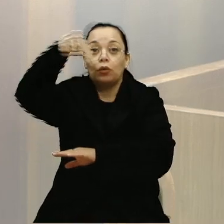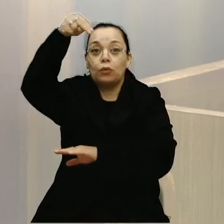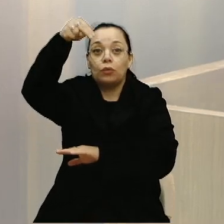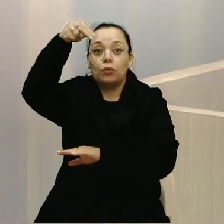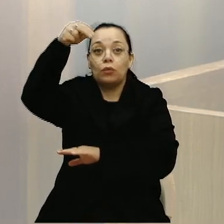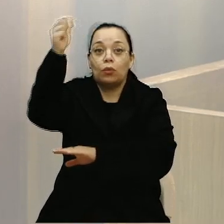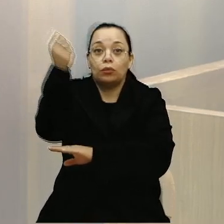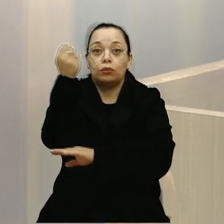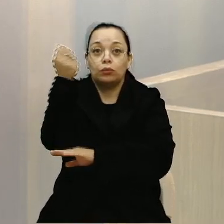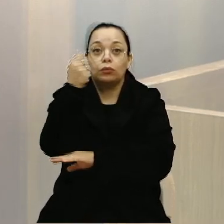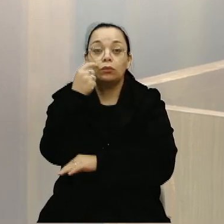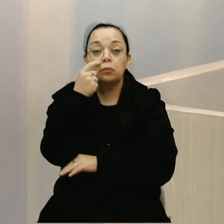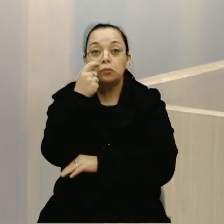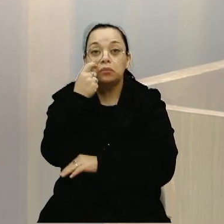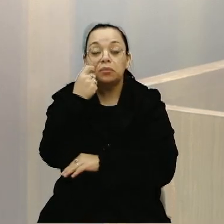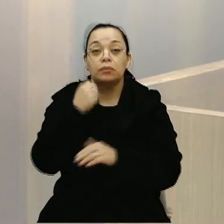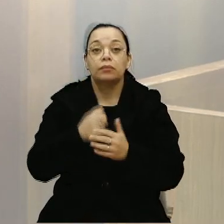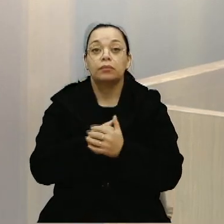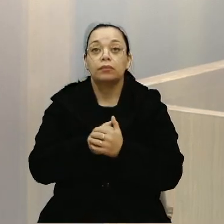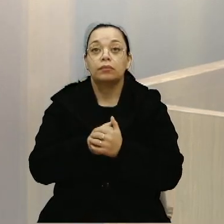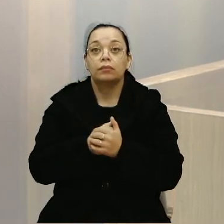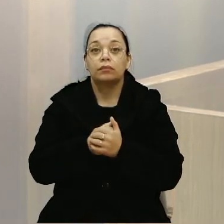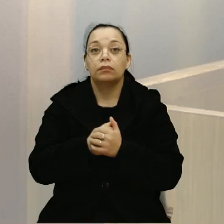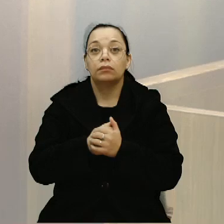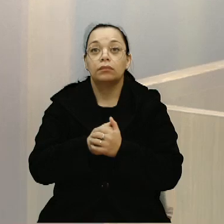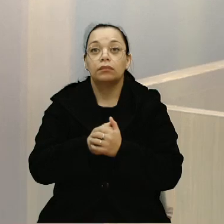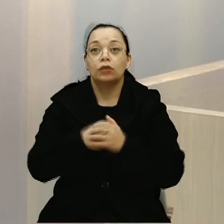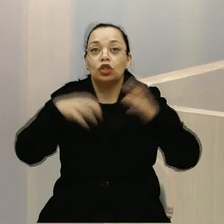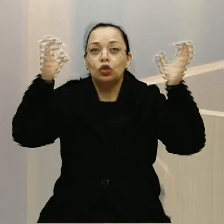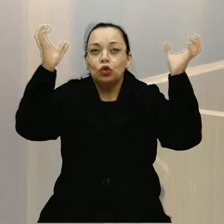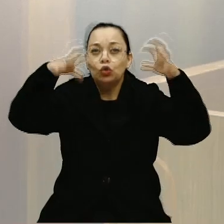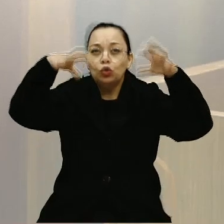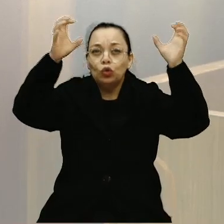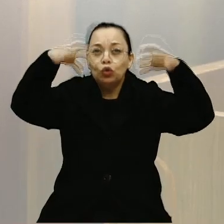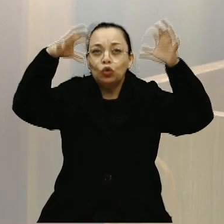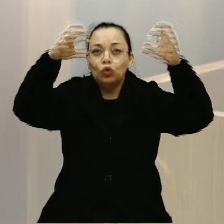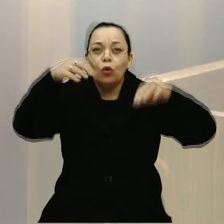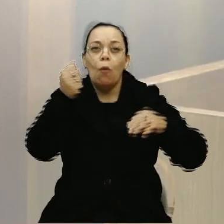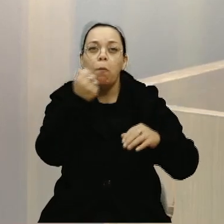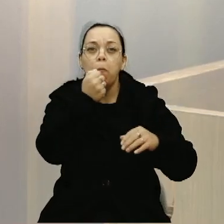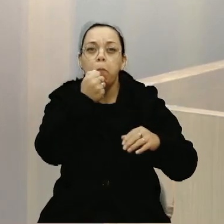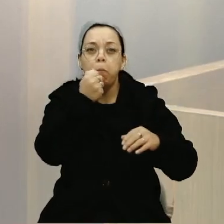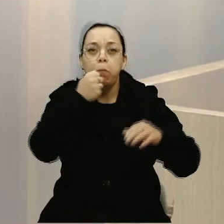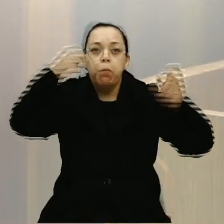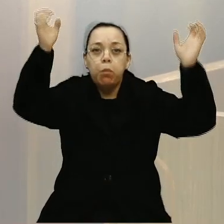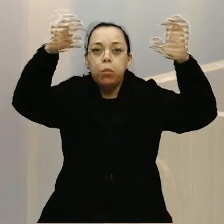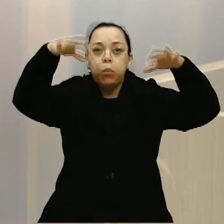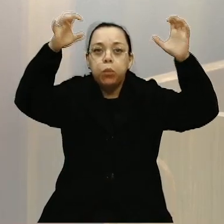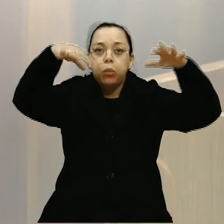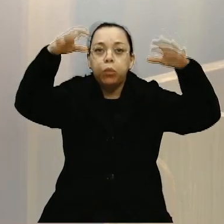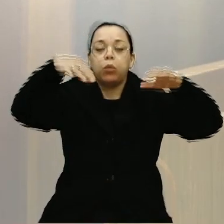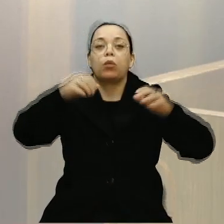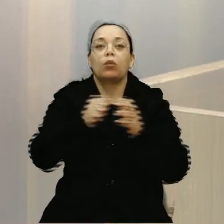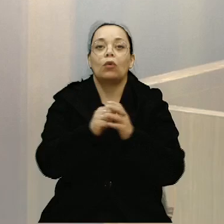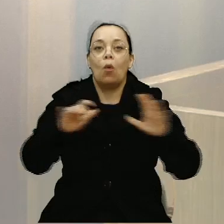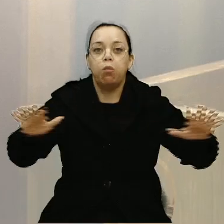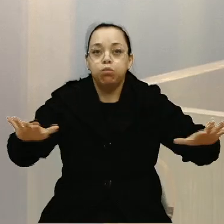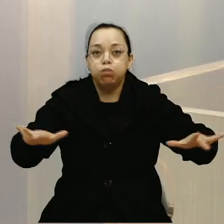você lembra, aí na região norte, aquela grande chuva de pedra que deu, aonde